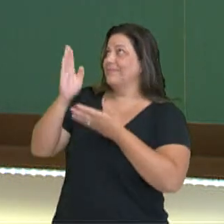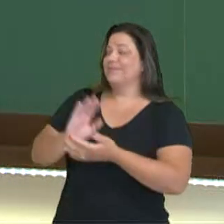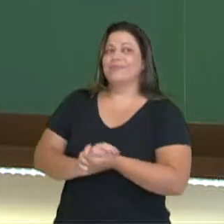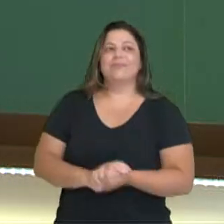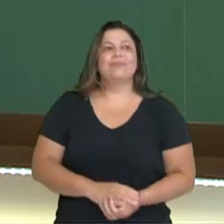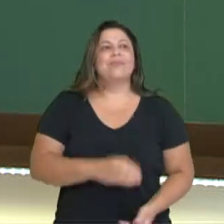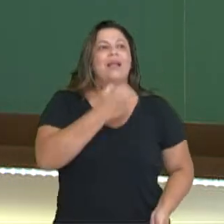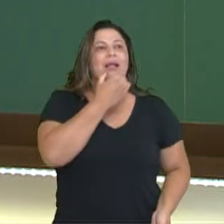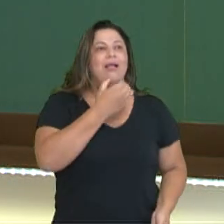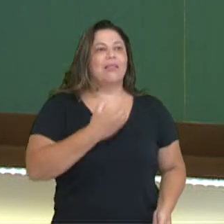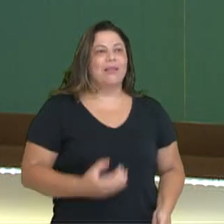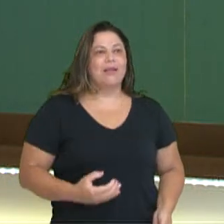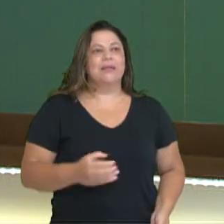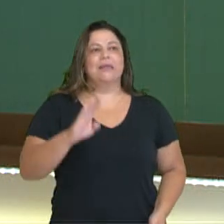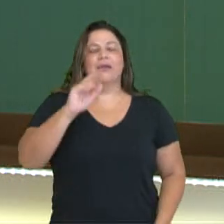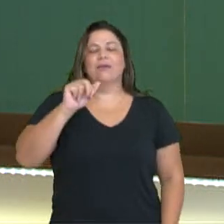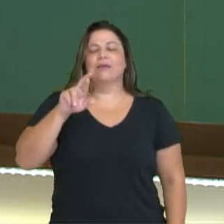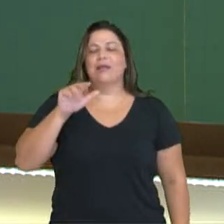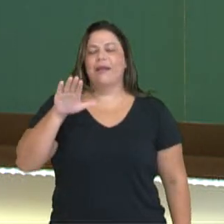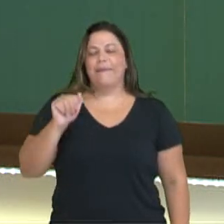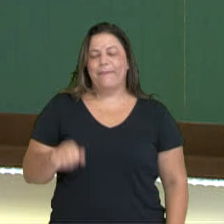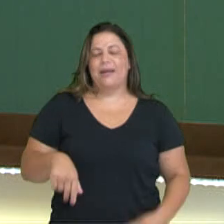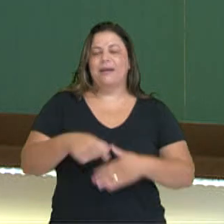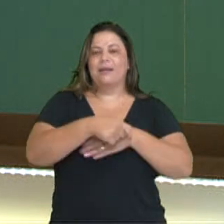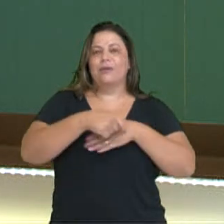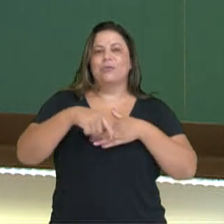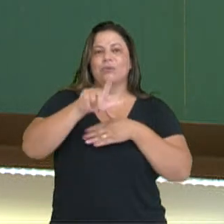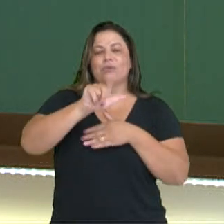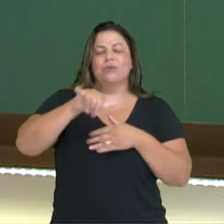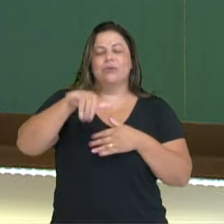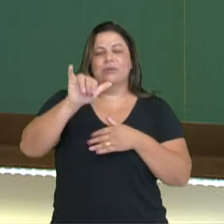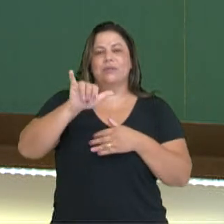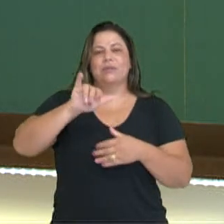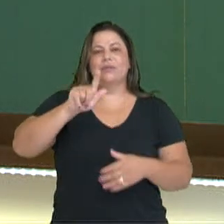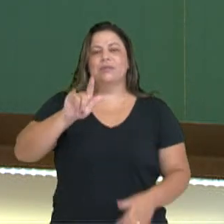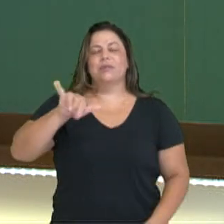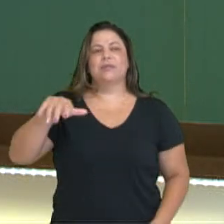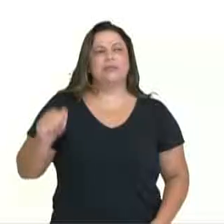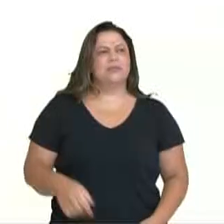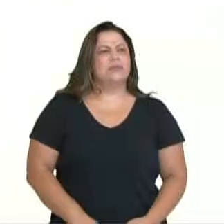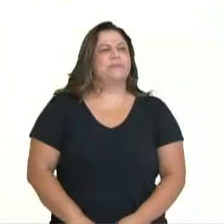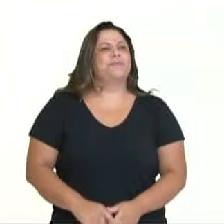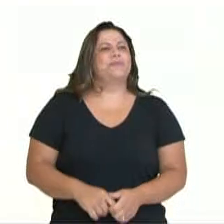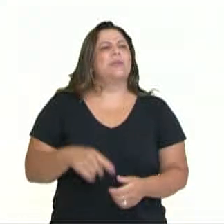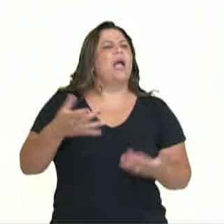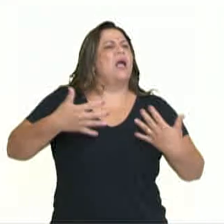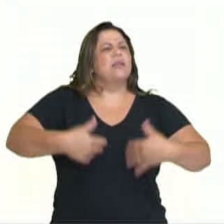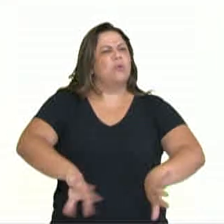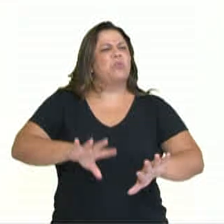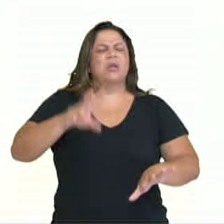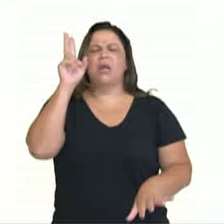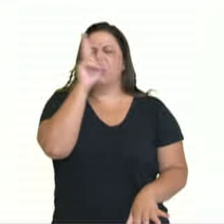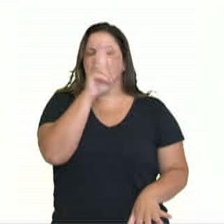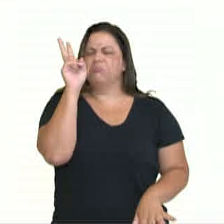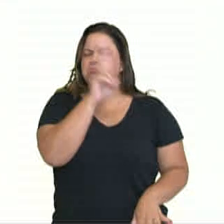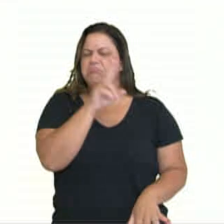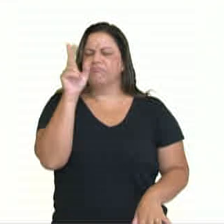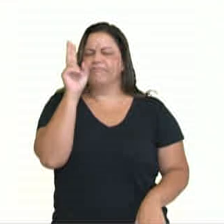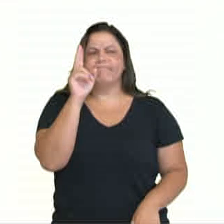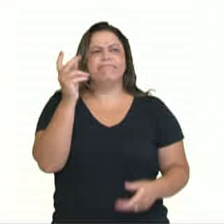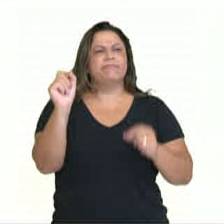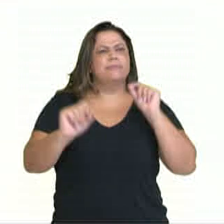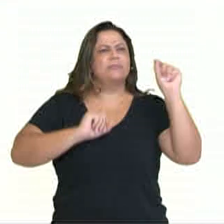Natal na Barca, Lígia Fagundes Telles. Não quero nem devo lembrar aqui por que me encontrava naquela